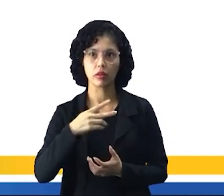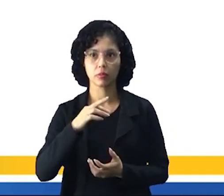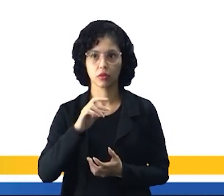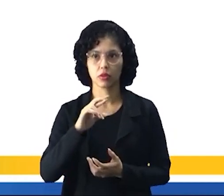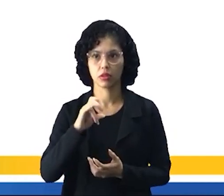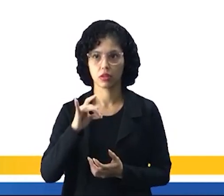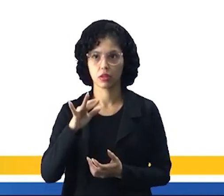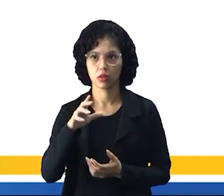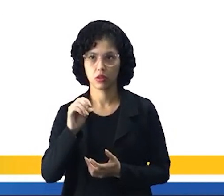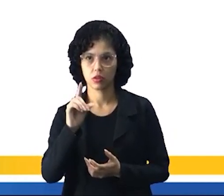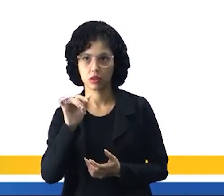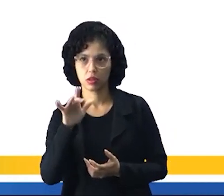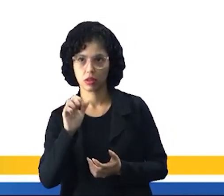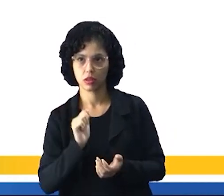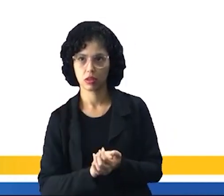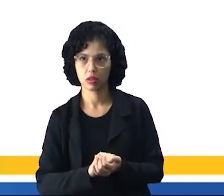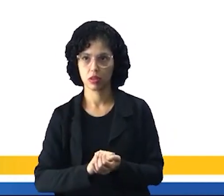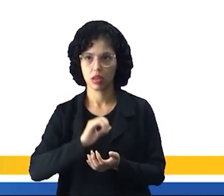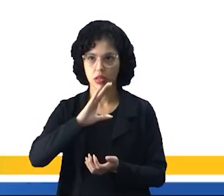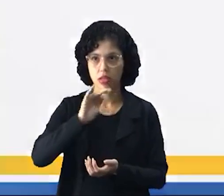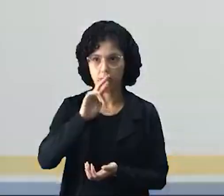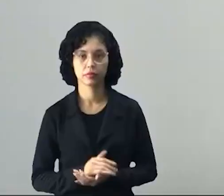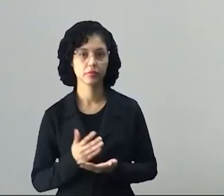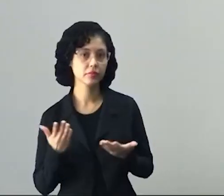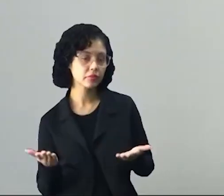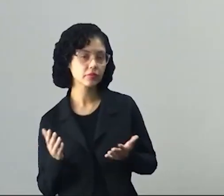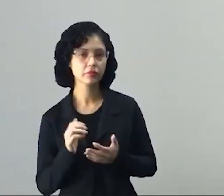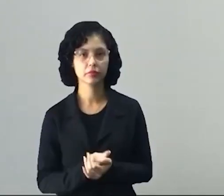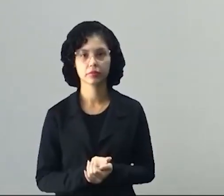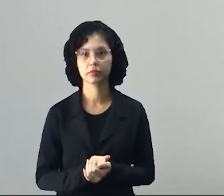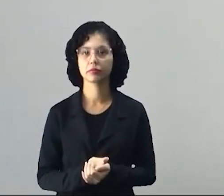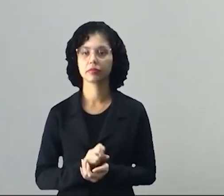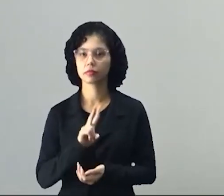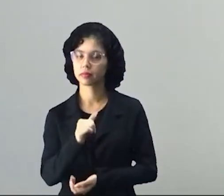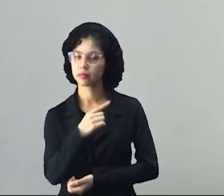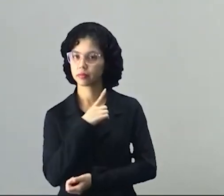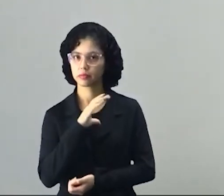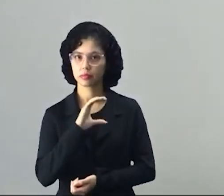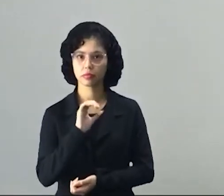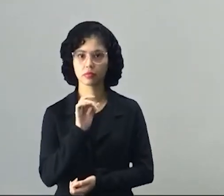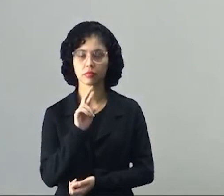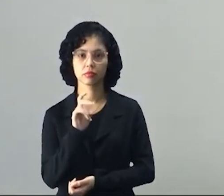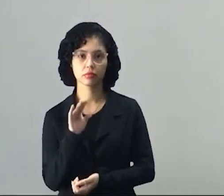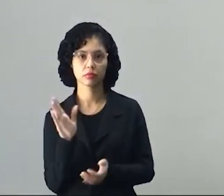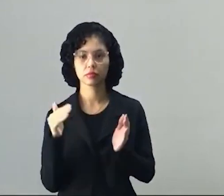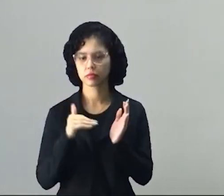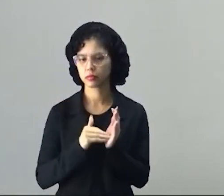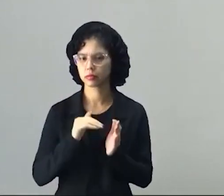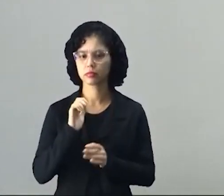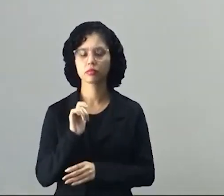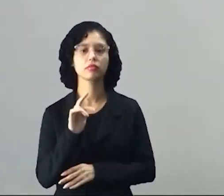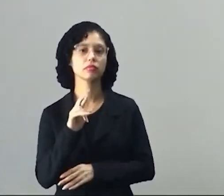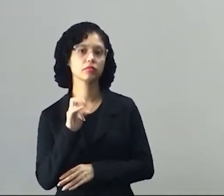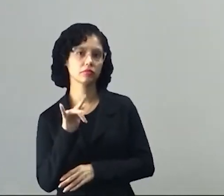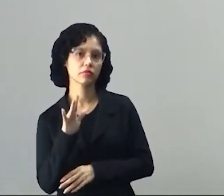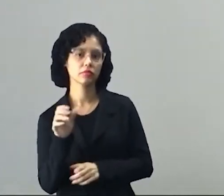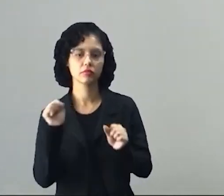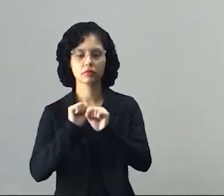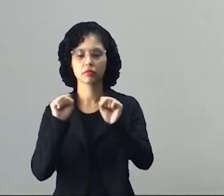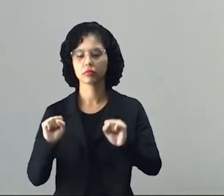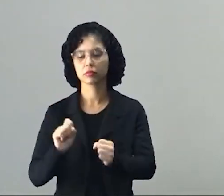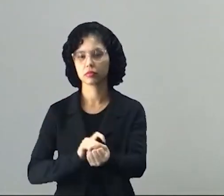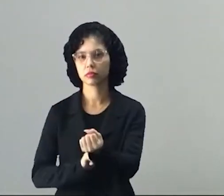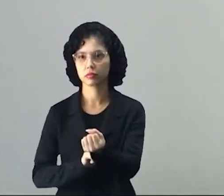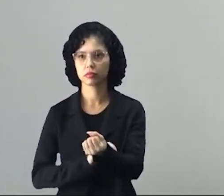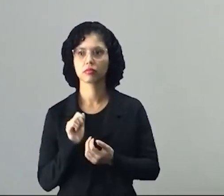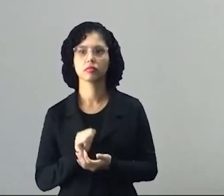protocordatos, urocordatos ou cefalocordatos. Seguindo então, a gente vai ter os cordatos, né? Então, até os artrópodes, a gente tem um sistema